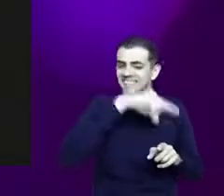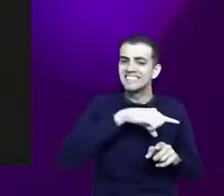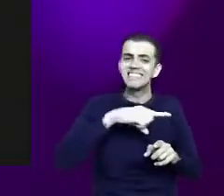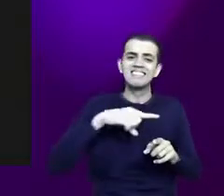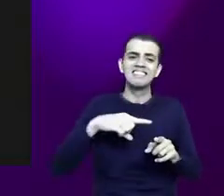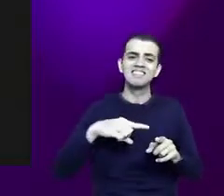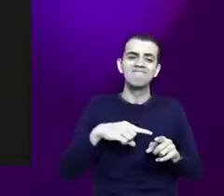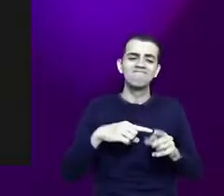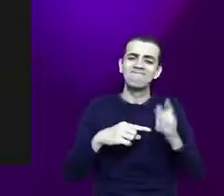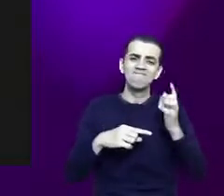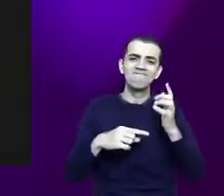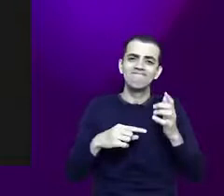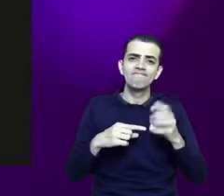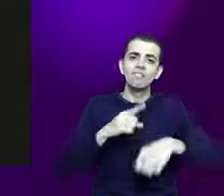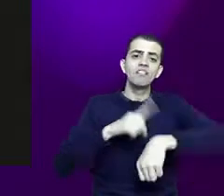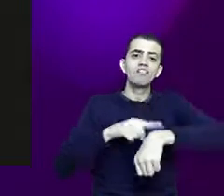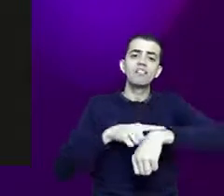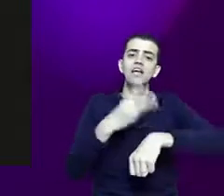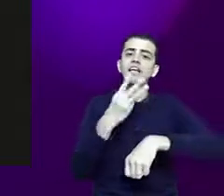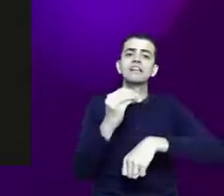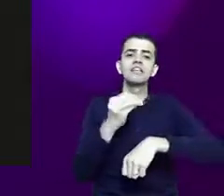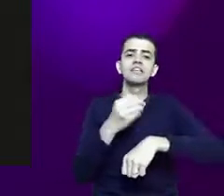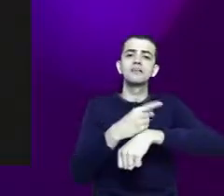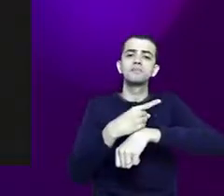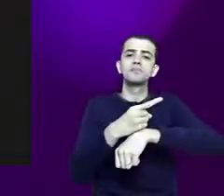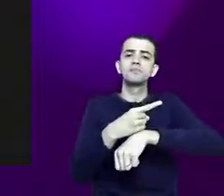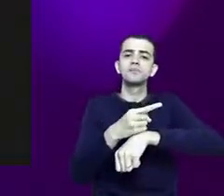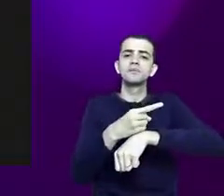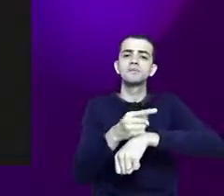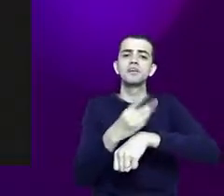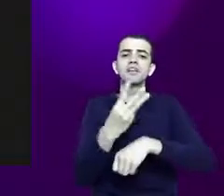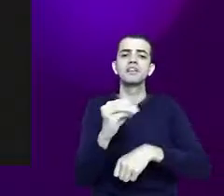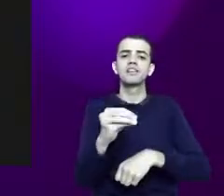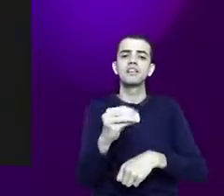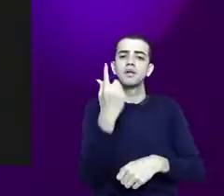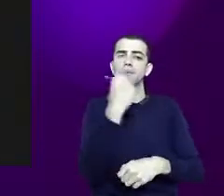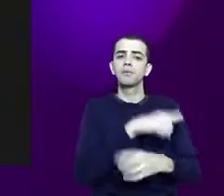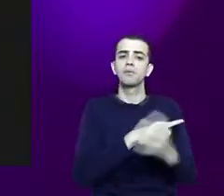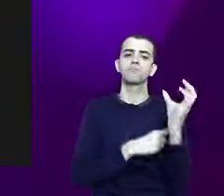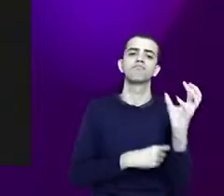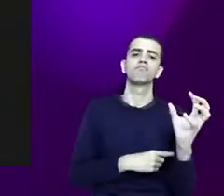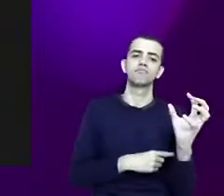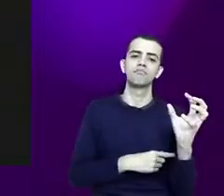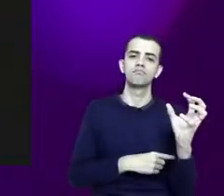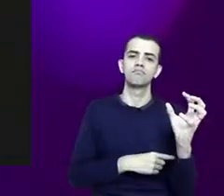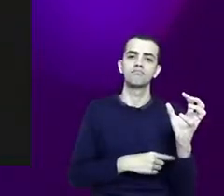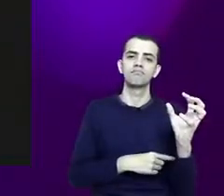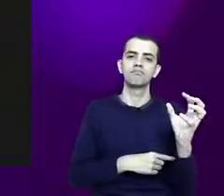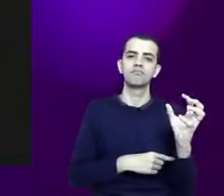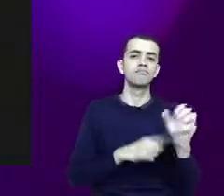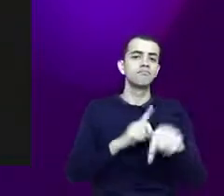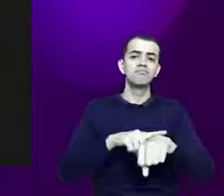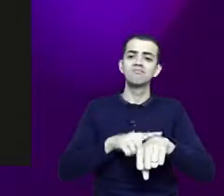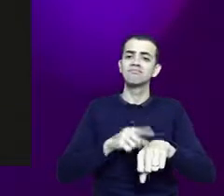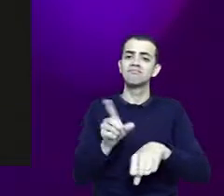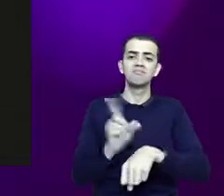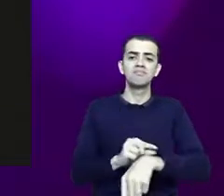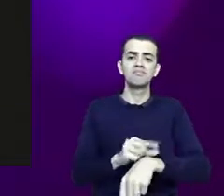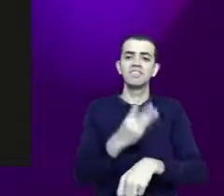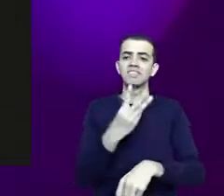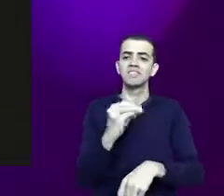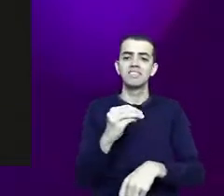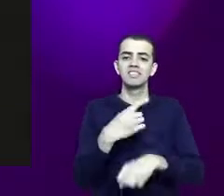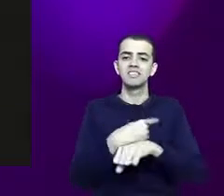fazer em 30 segundos, né? Conseguir um acetábulo desse. Não gastou mais do que 30 segundos para obter